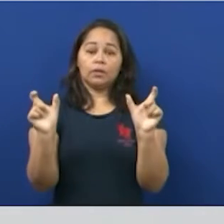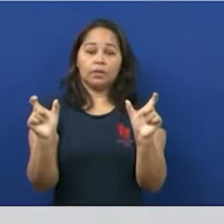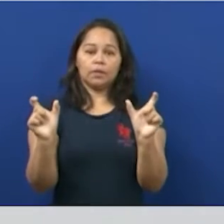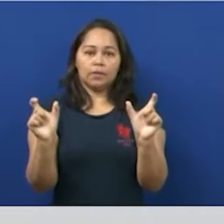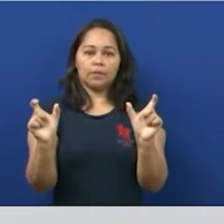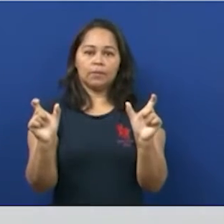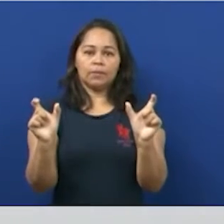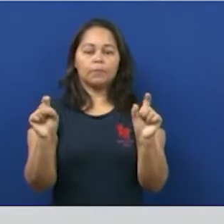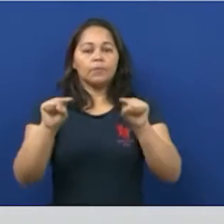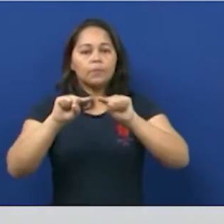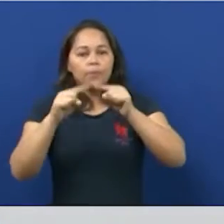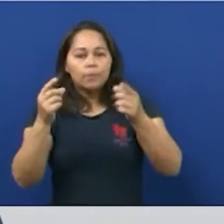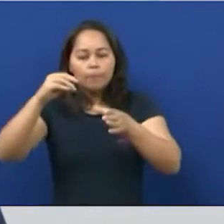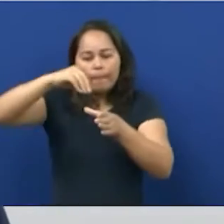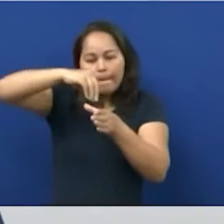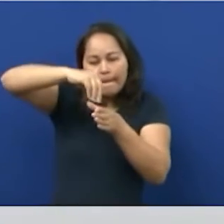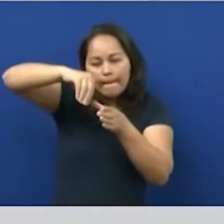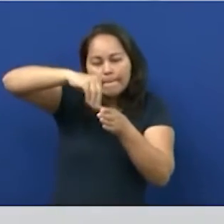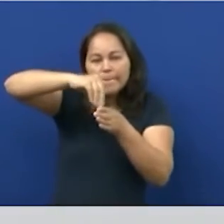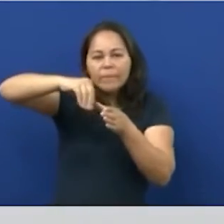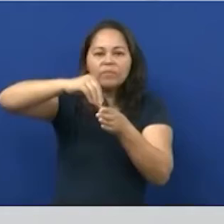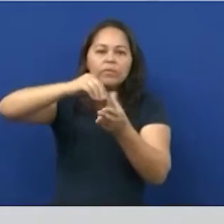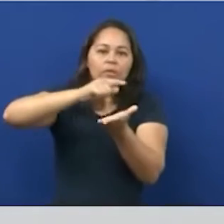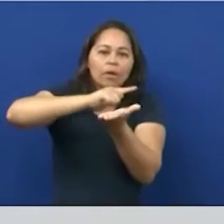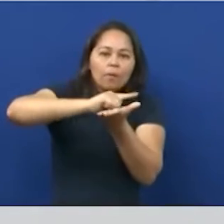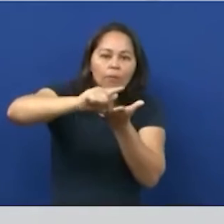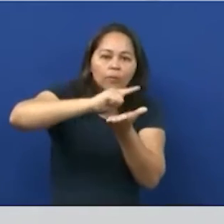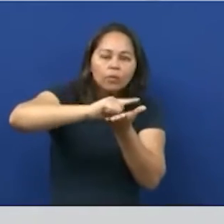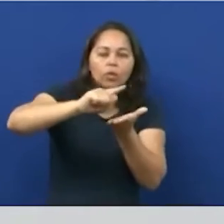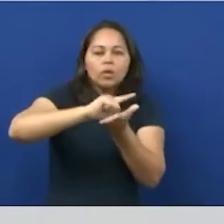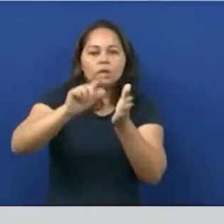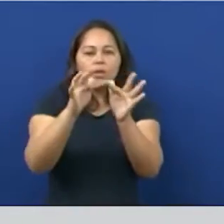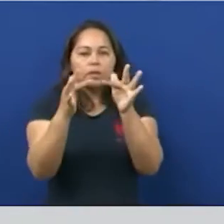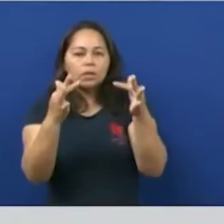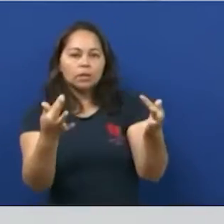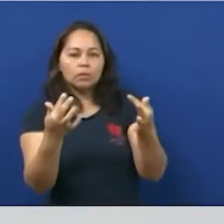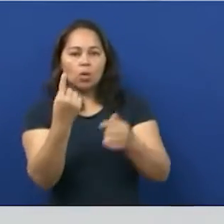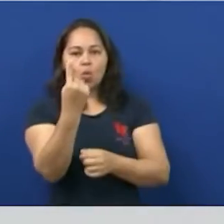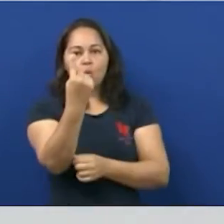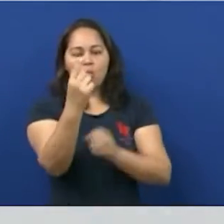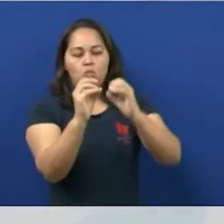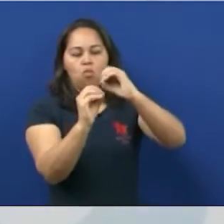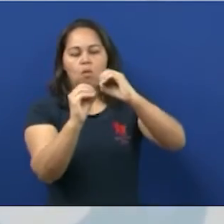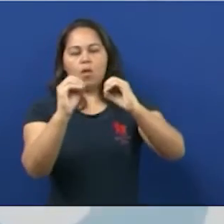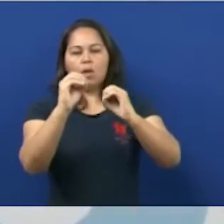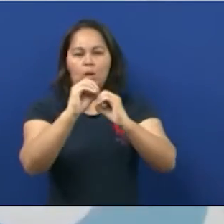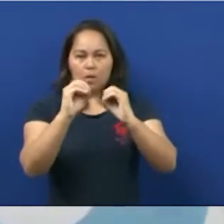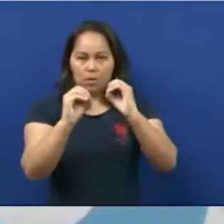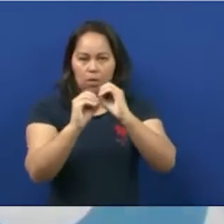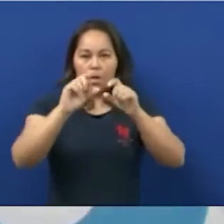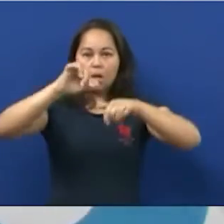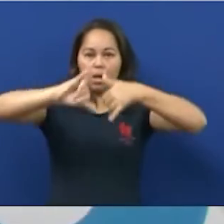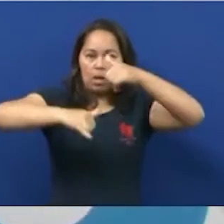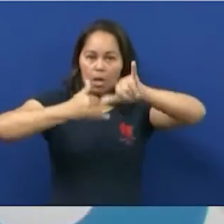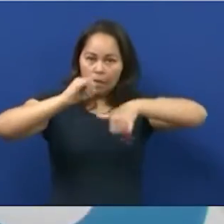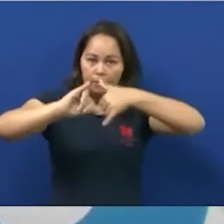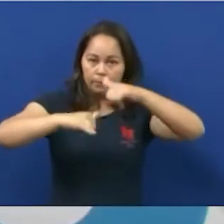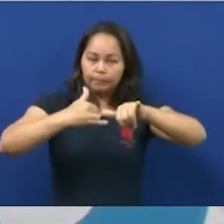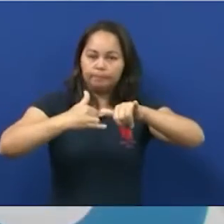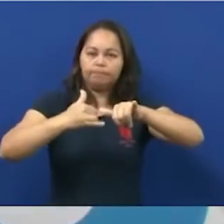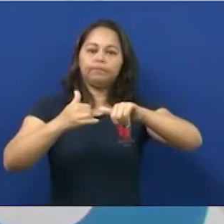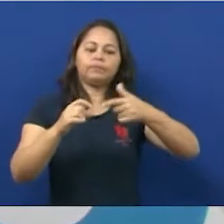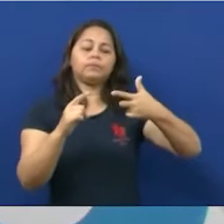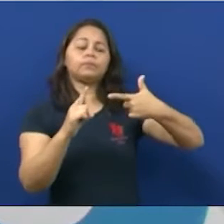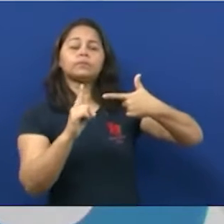substâncias puras simples são formadas por átomos de apenas um elemento químico. Em segundo lugar,